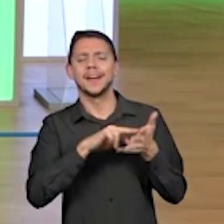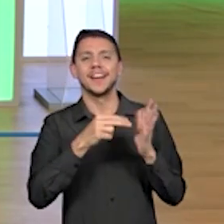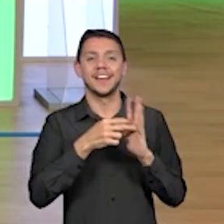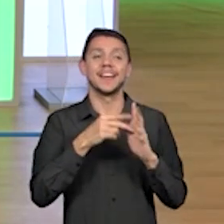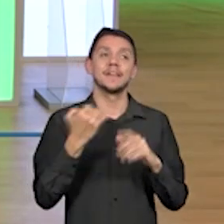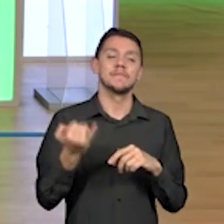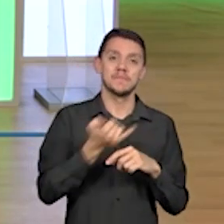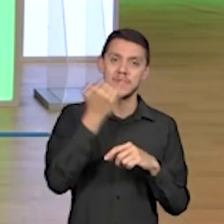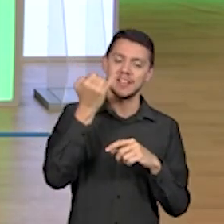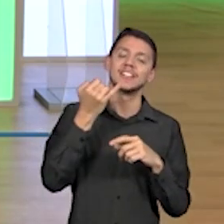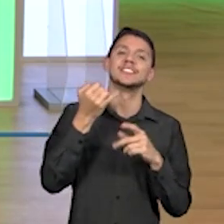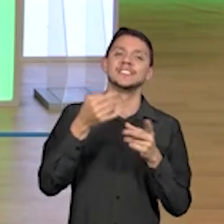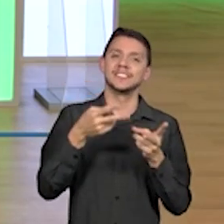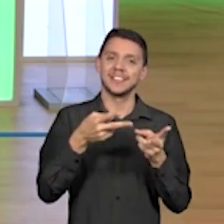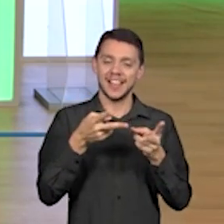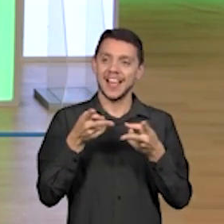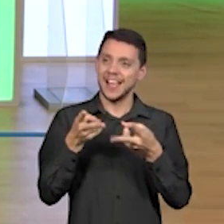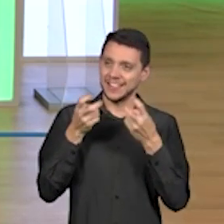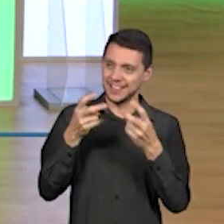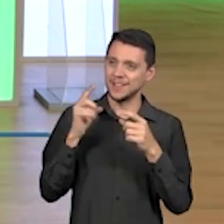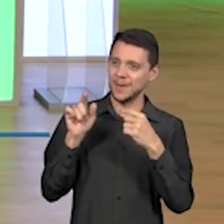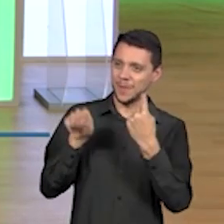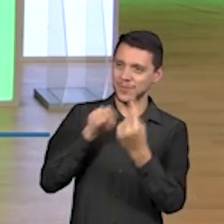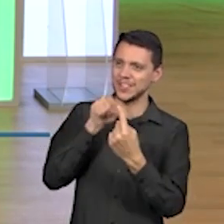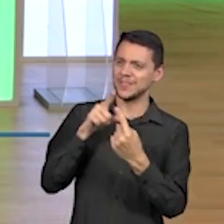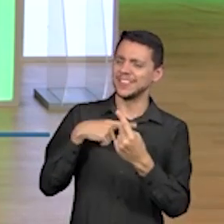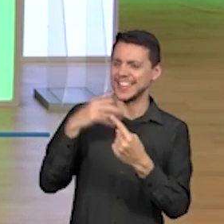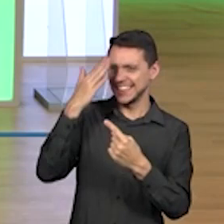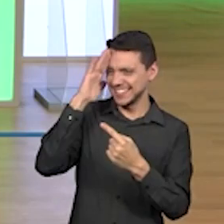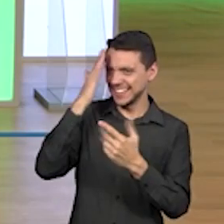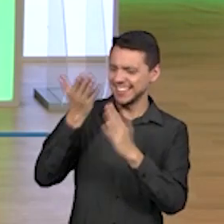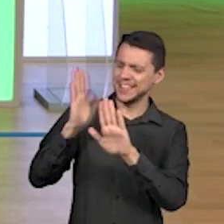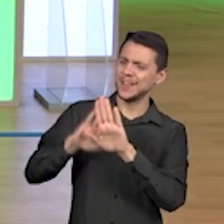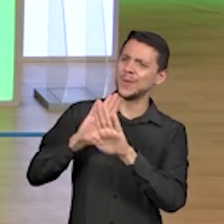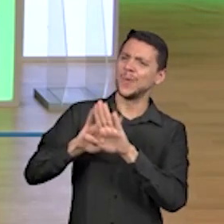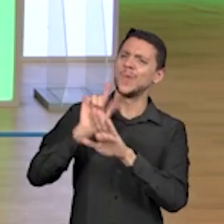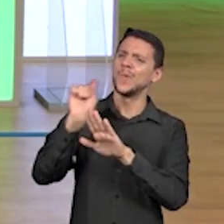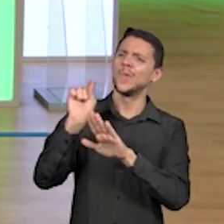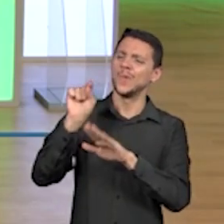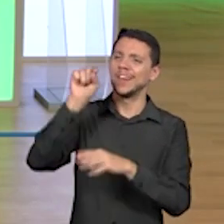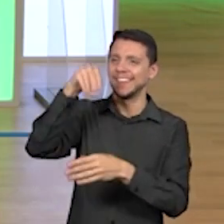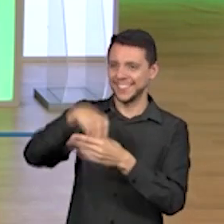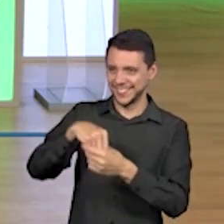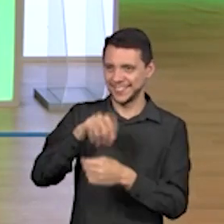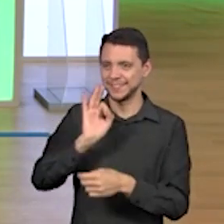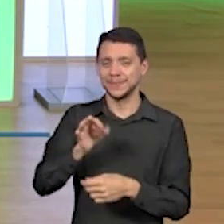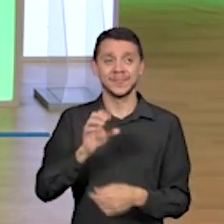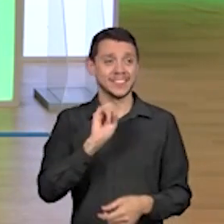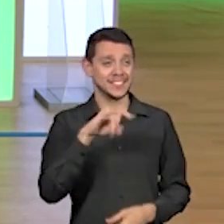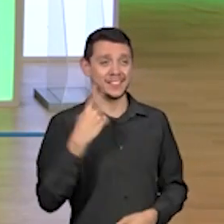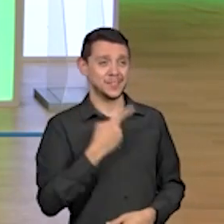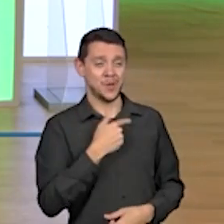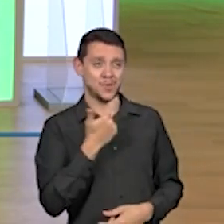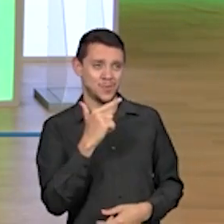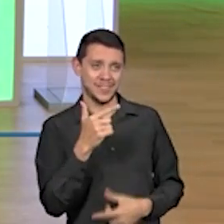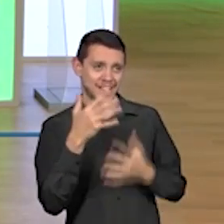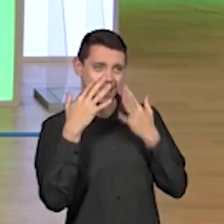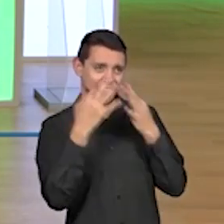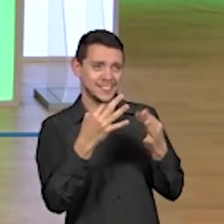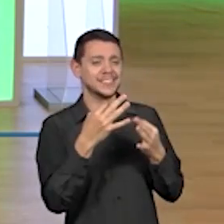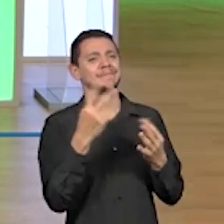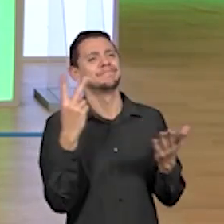reflexão profunda mesmo, né? O entendimento do que está sendo passado. Exatamente. Se a gente não olhar com atenção, a gente fica sem